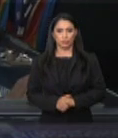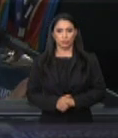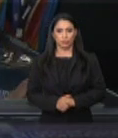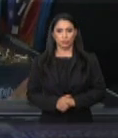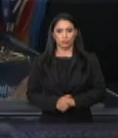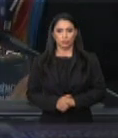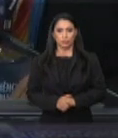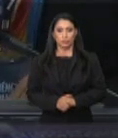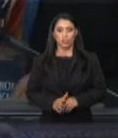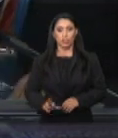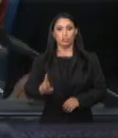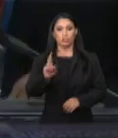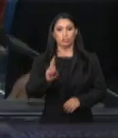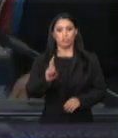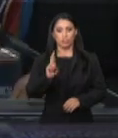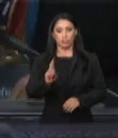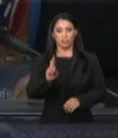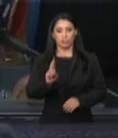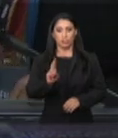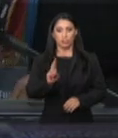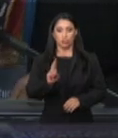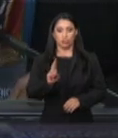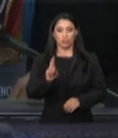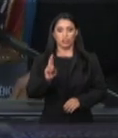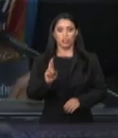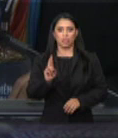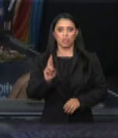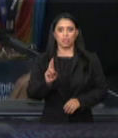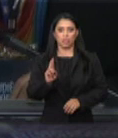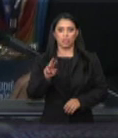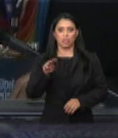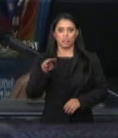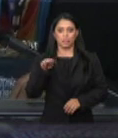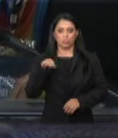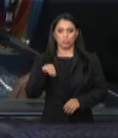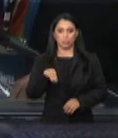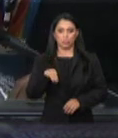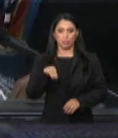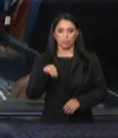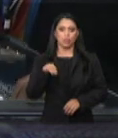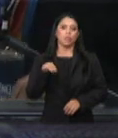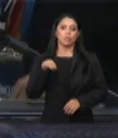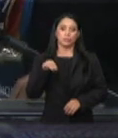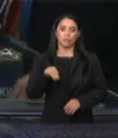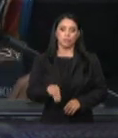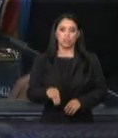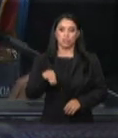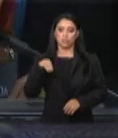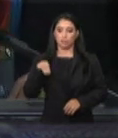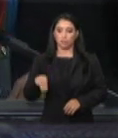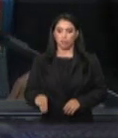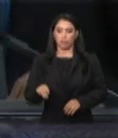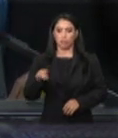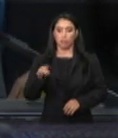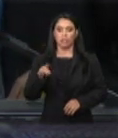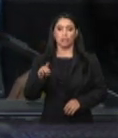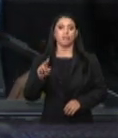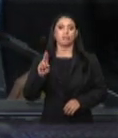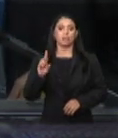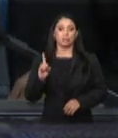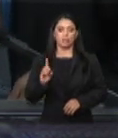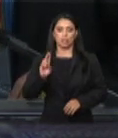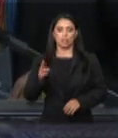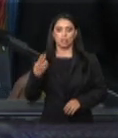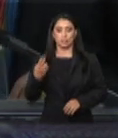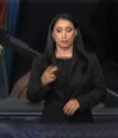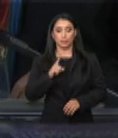em nome do Ministério da mulher da família dos Direitos Humanos quero cumprimentar o seu Ministro Alexandre de Moraes e também